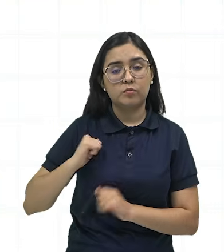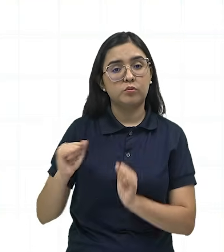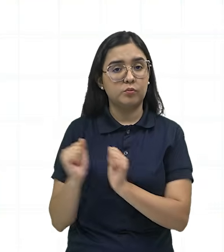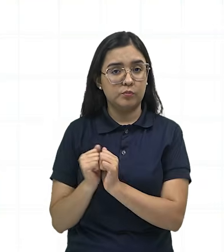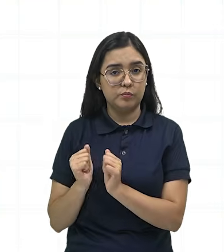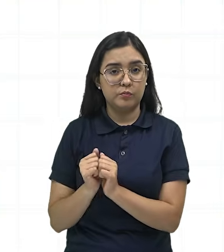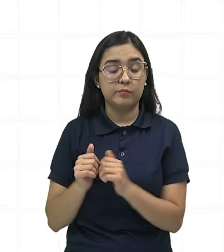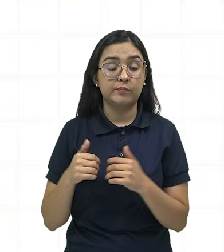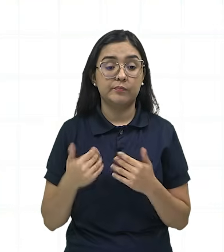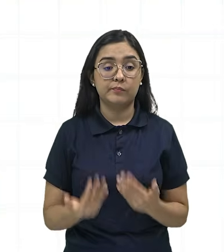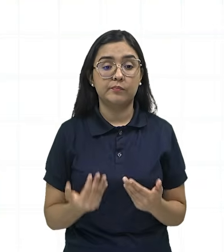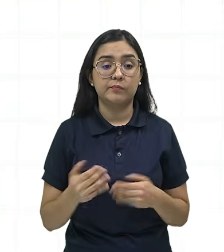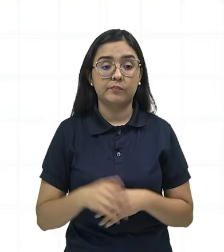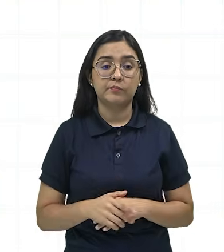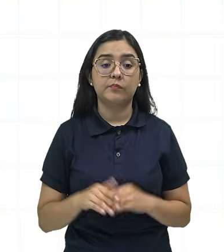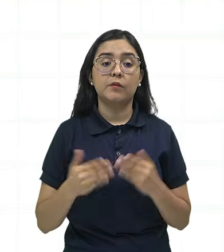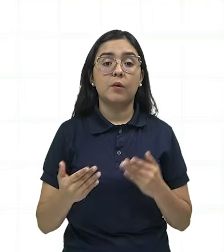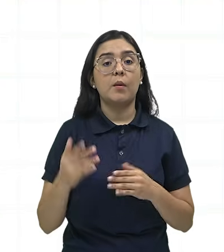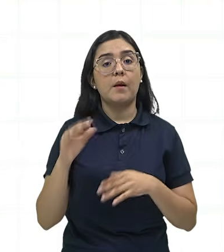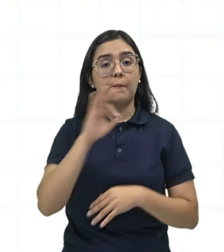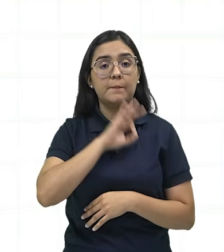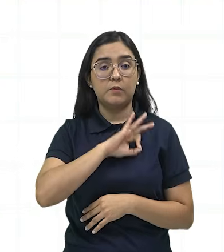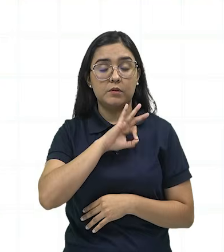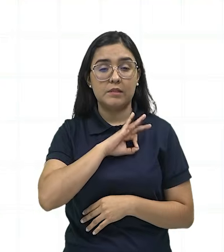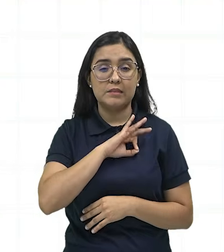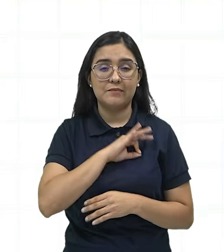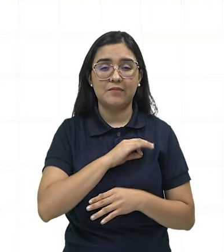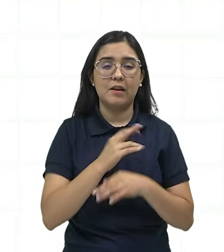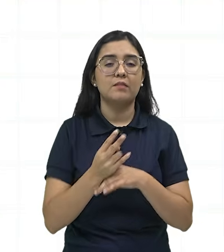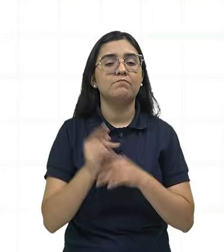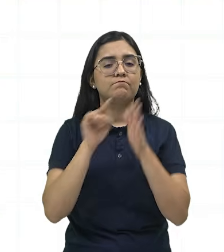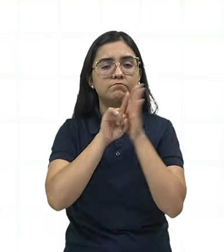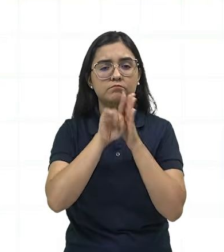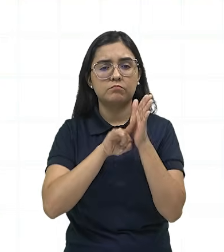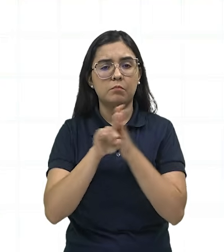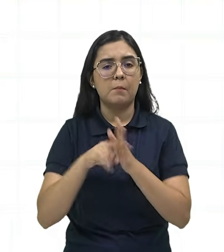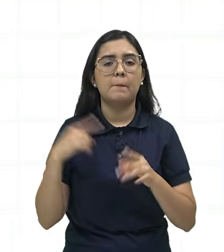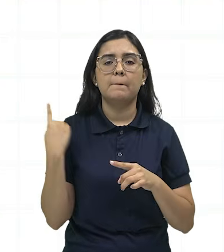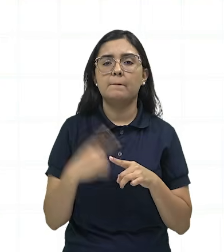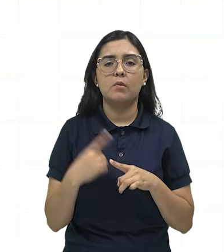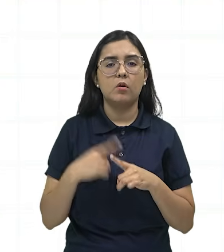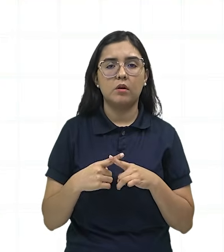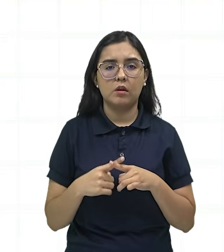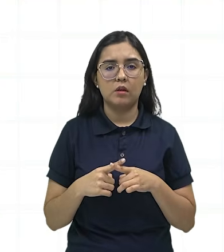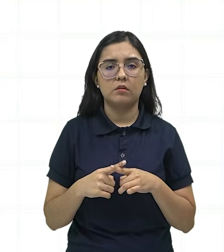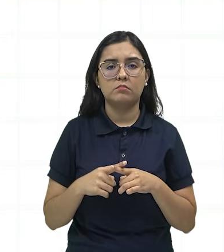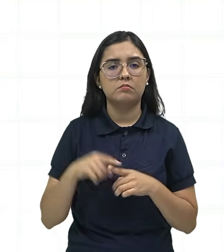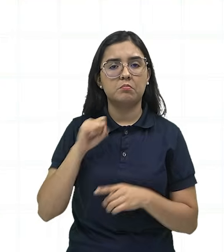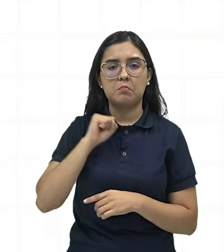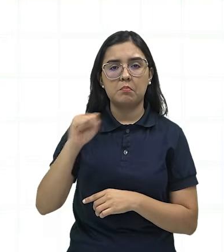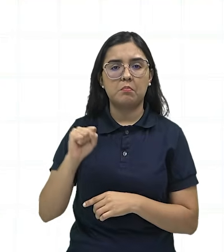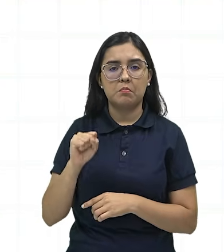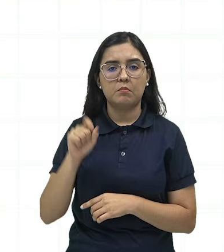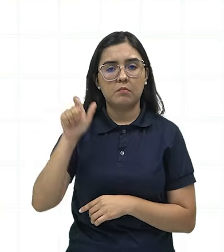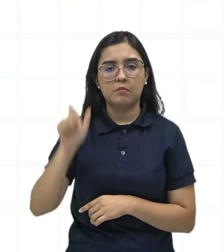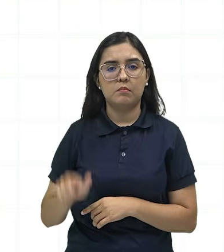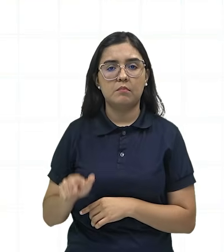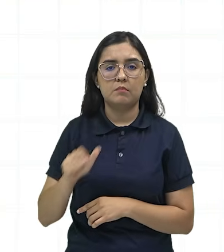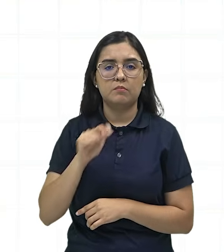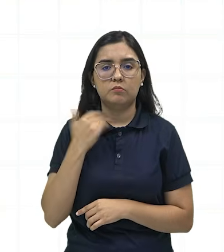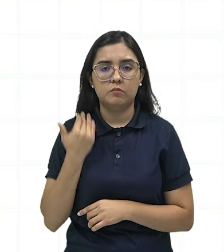E aí a polícia irá investigar, né, qual foi o motivo dessa mulher ter sido